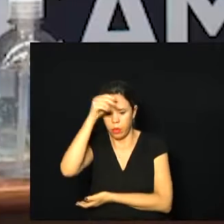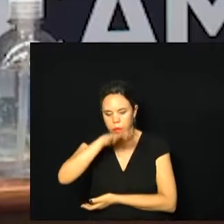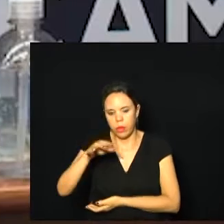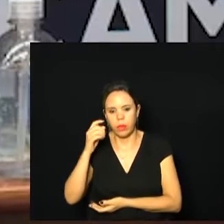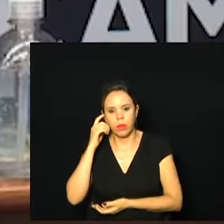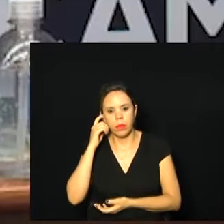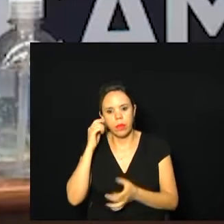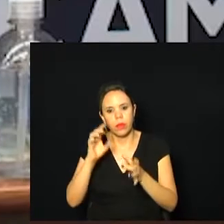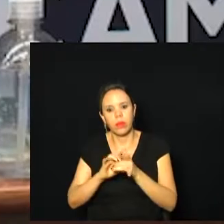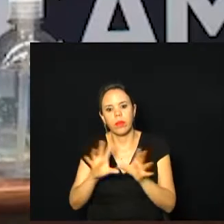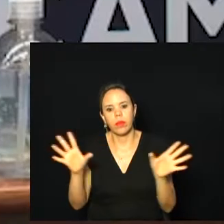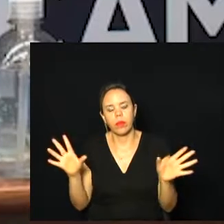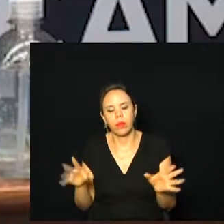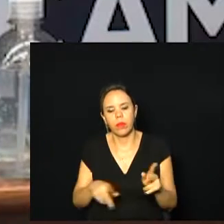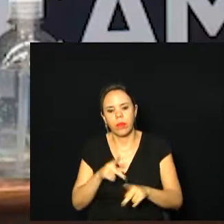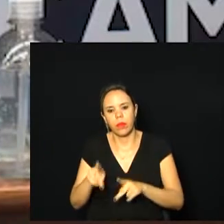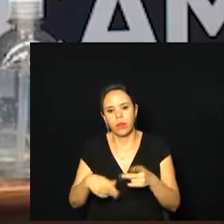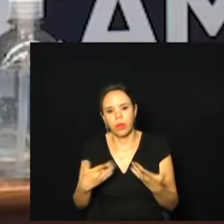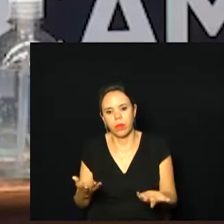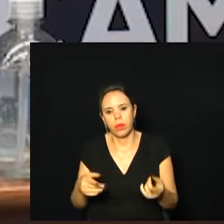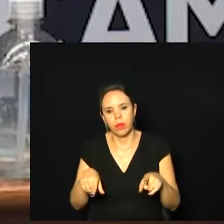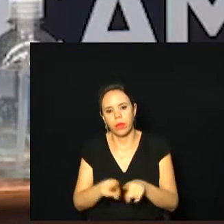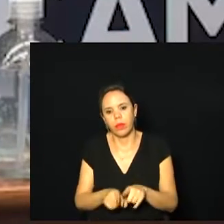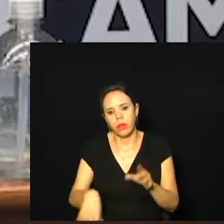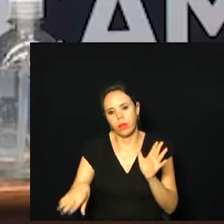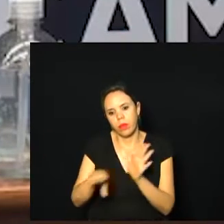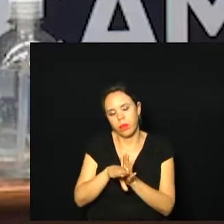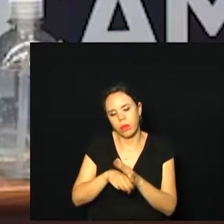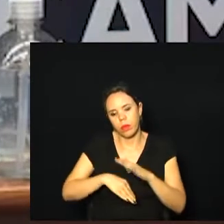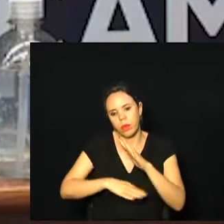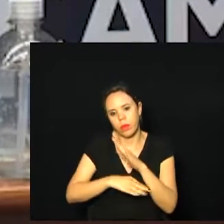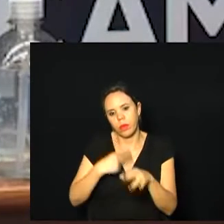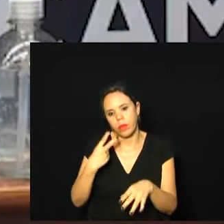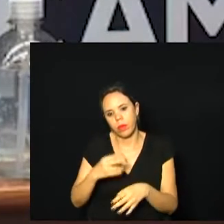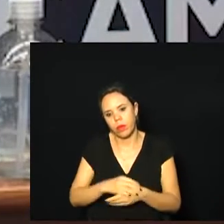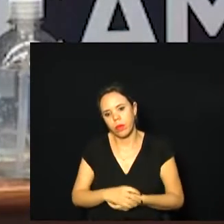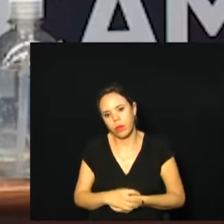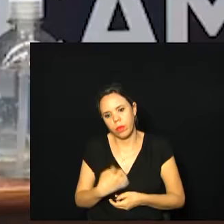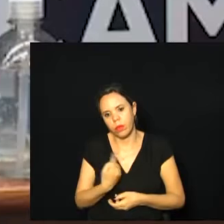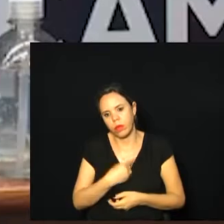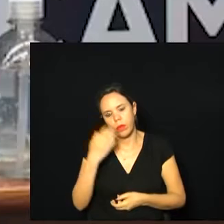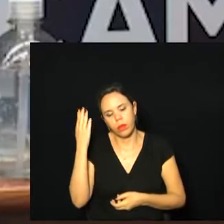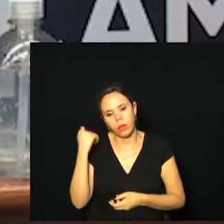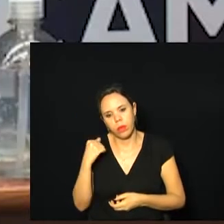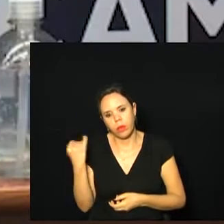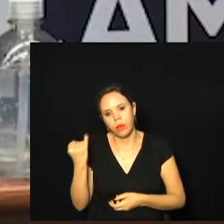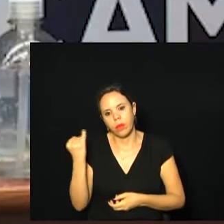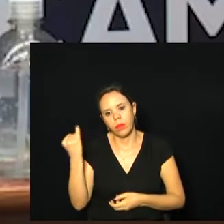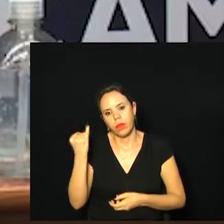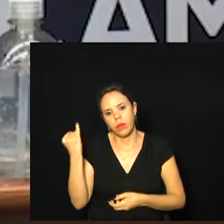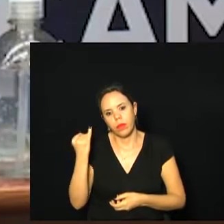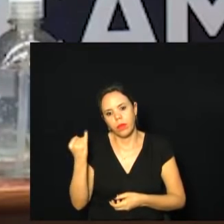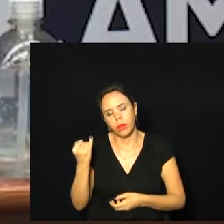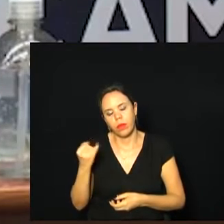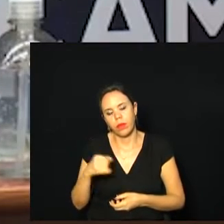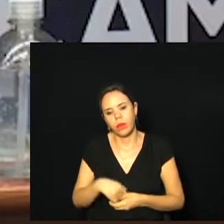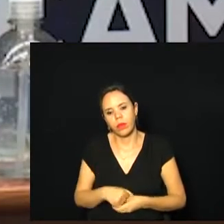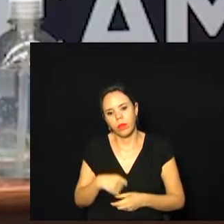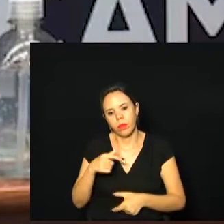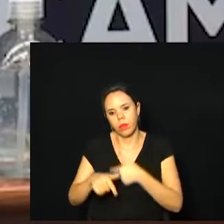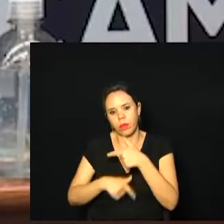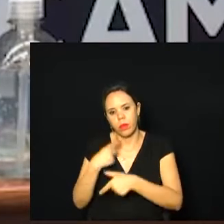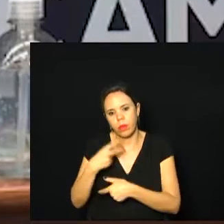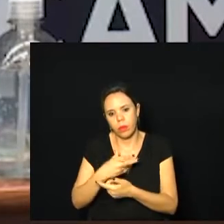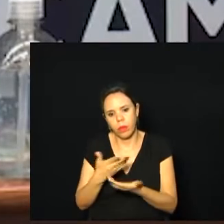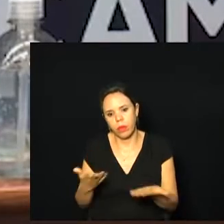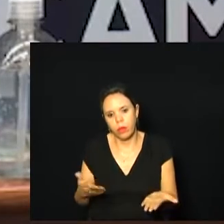ficará à disposição da população, mas também chegará à Câmara de Vereadores, que nós sabemos da importância e da capilaridade do trabalho do